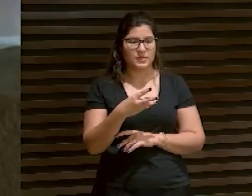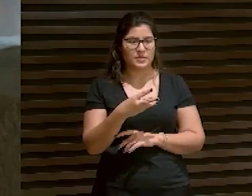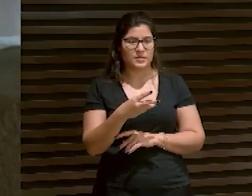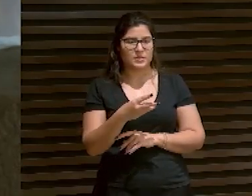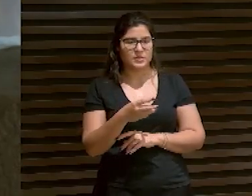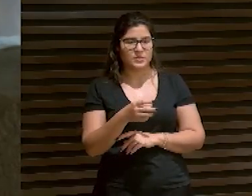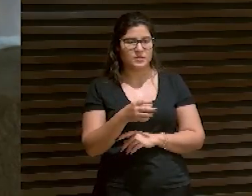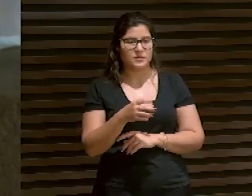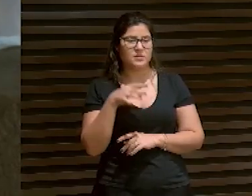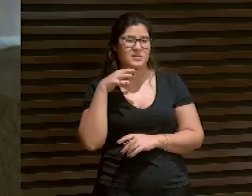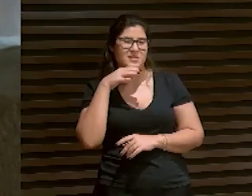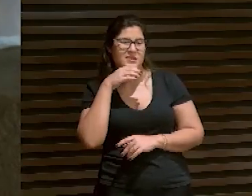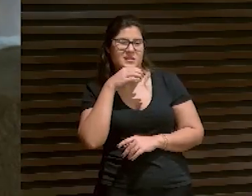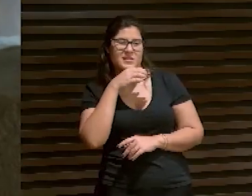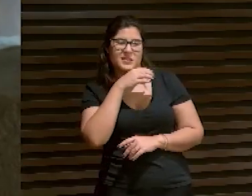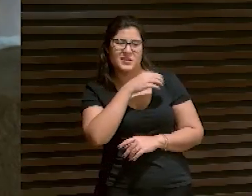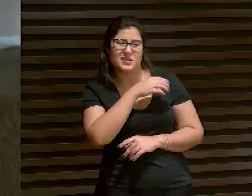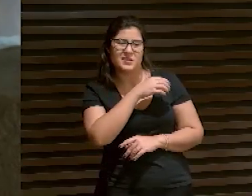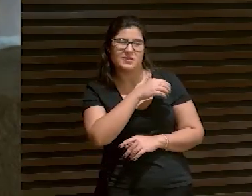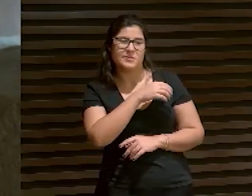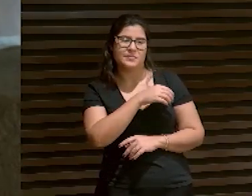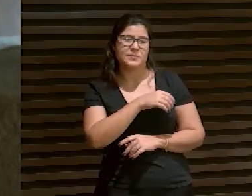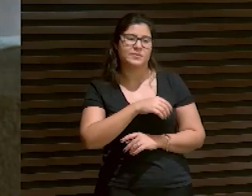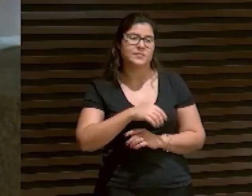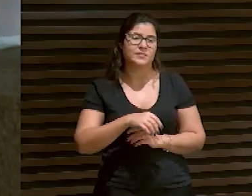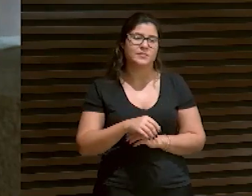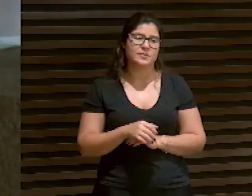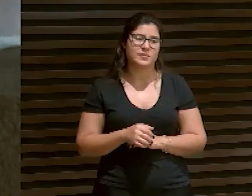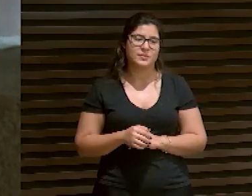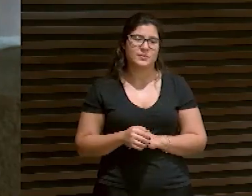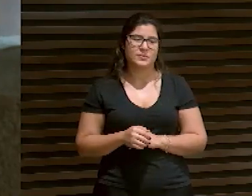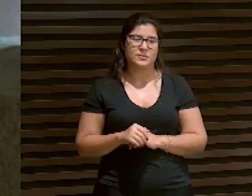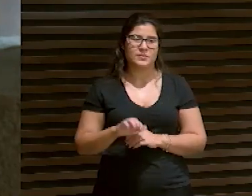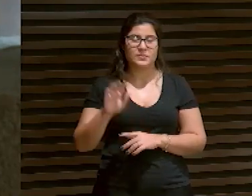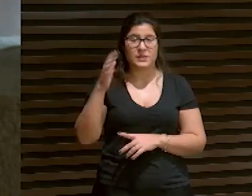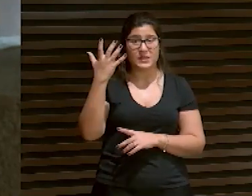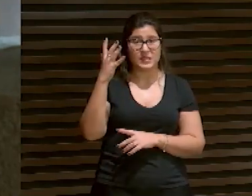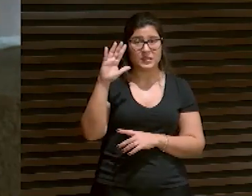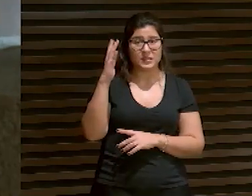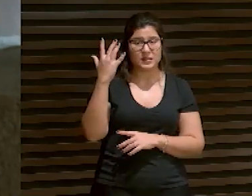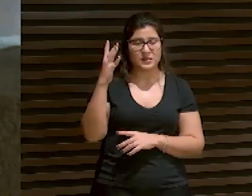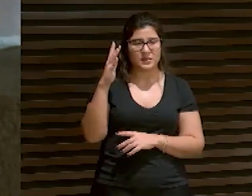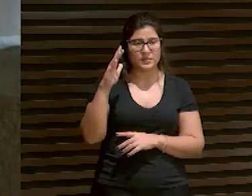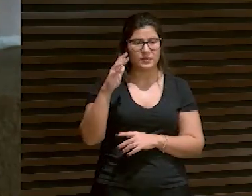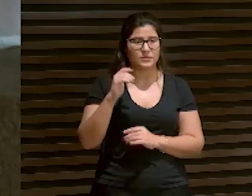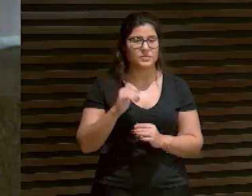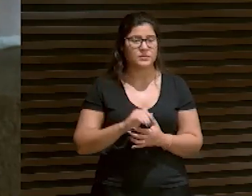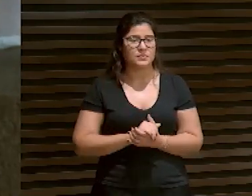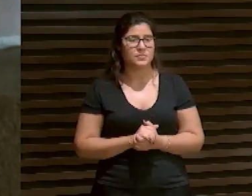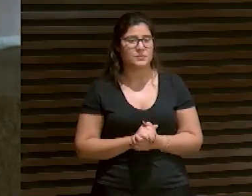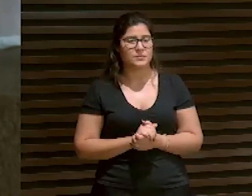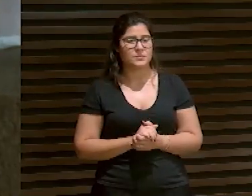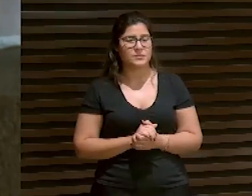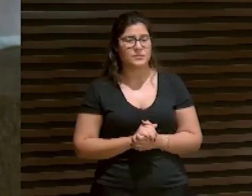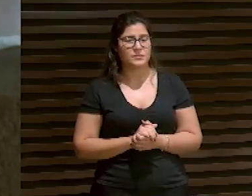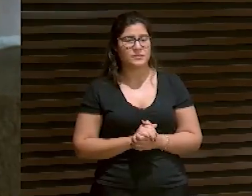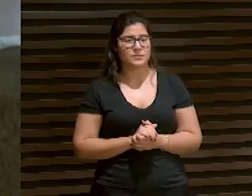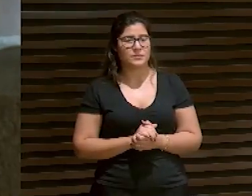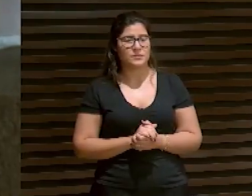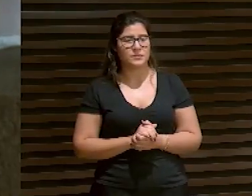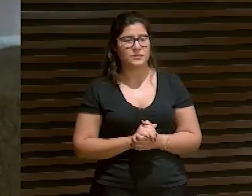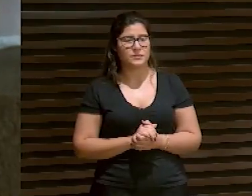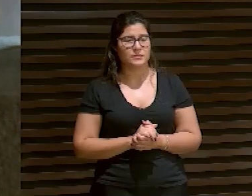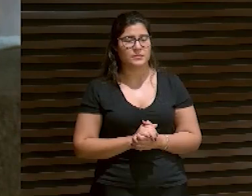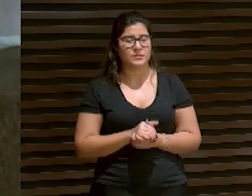Jonas ele está numa situação totalmente complexa de desconforto. E imagina só, ele está olhando para aquela cidade, imaginando que